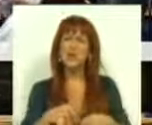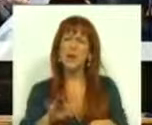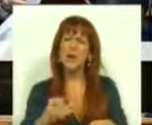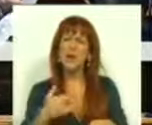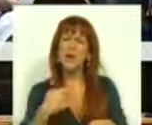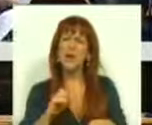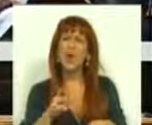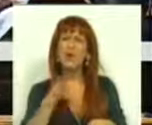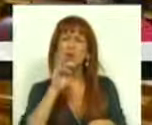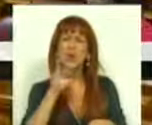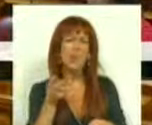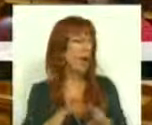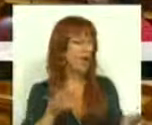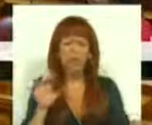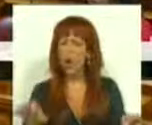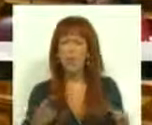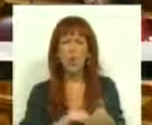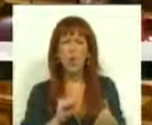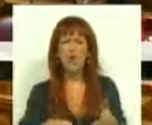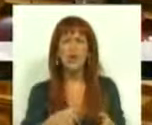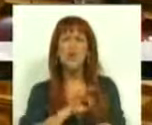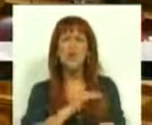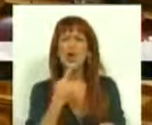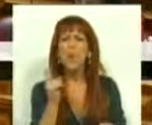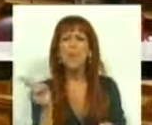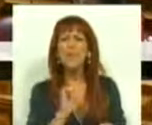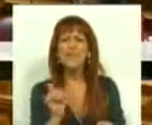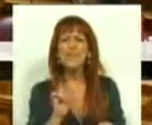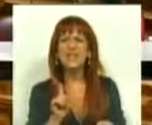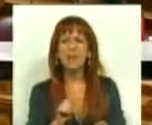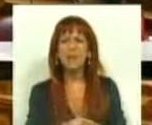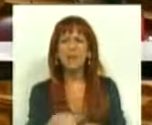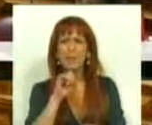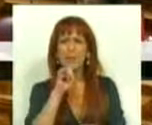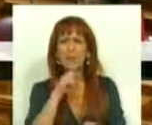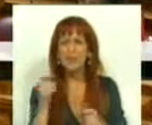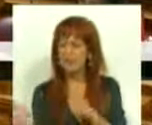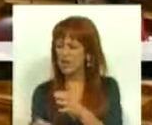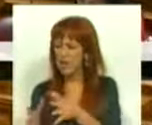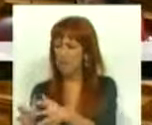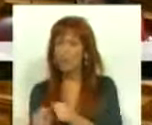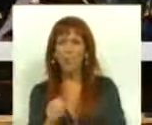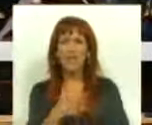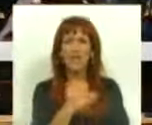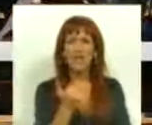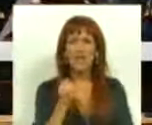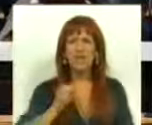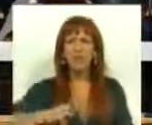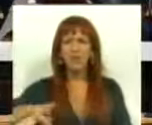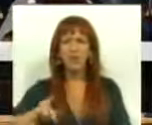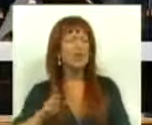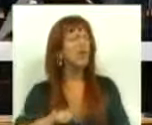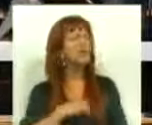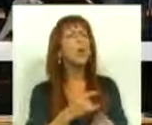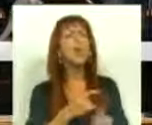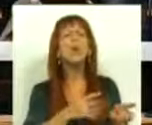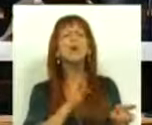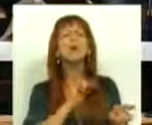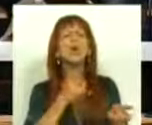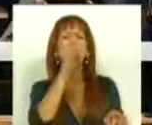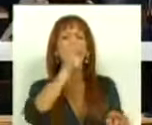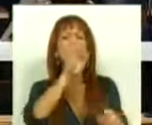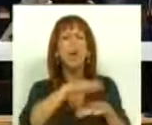desculpa, qual destas partes do contrato é que o senhor não percebe que se calhar vai poupar hoje 120 milhões, mas vão fazer aquela coisa que os senhores